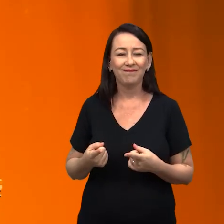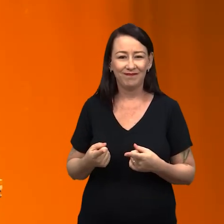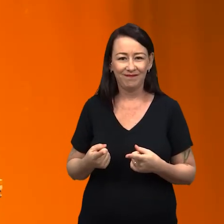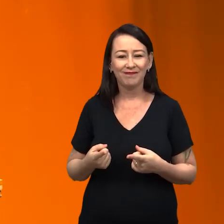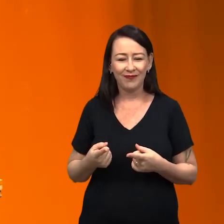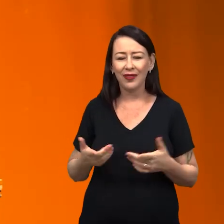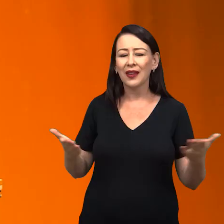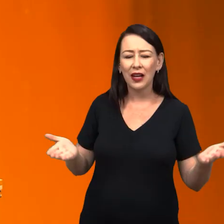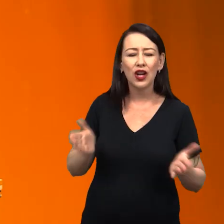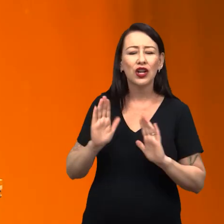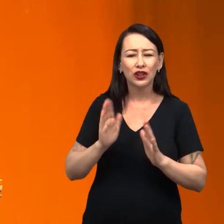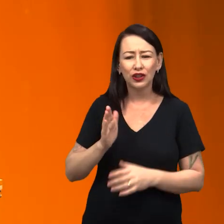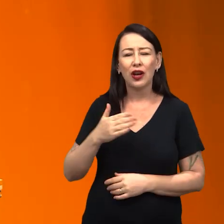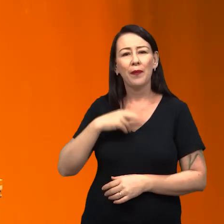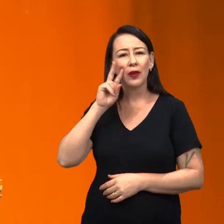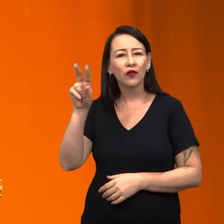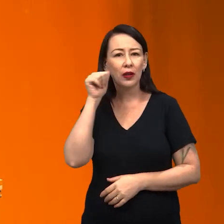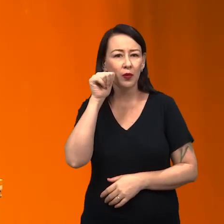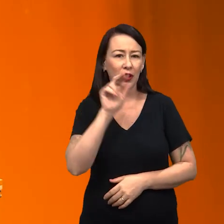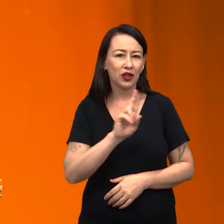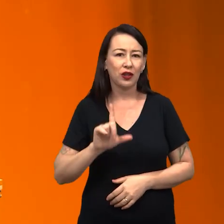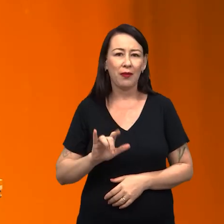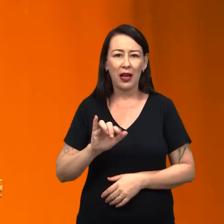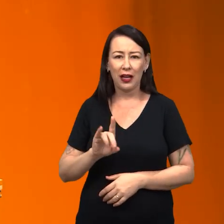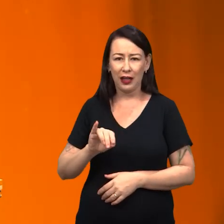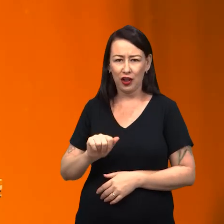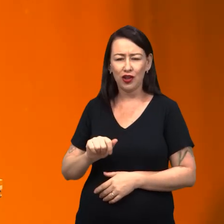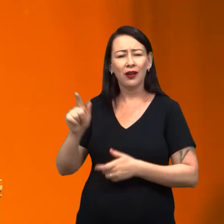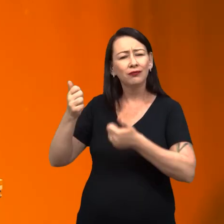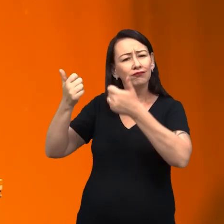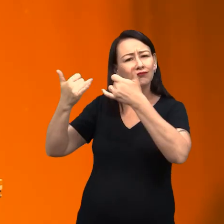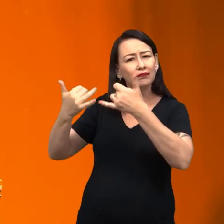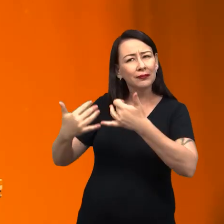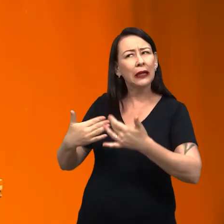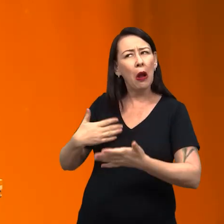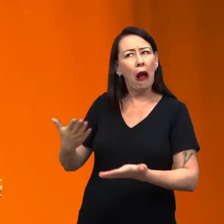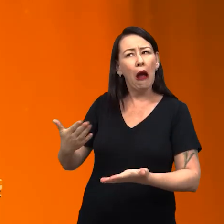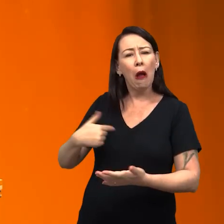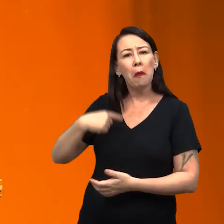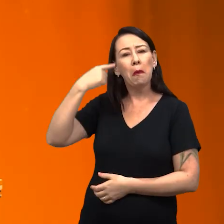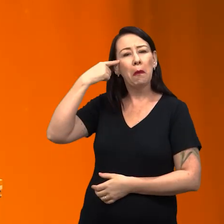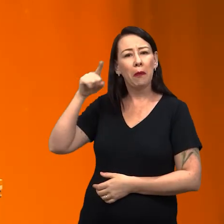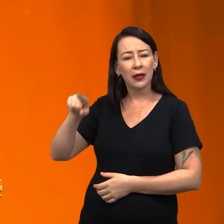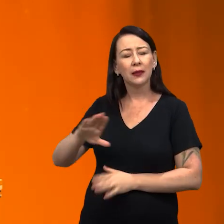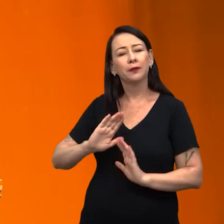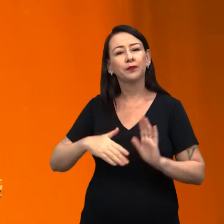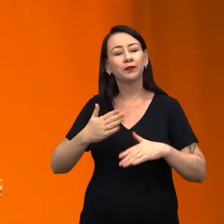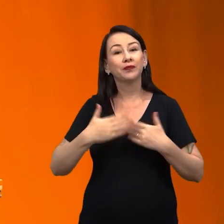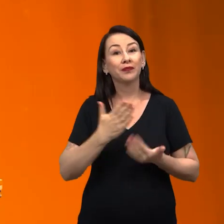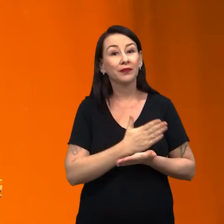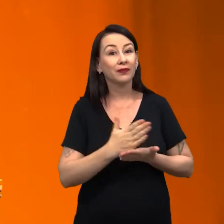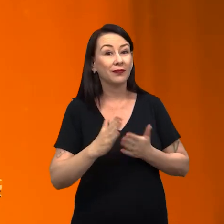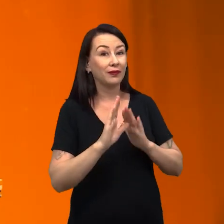né, já vim ouvindo Lídia falar sobre isso. E quando eu começo, né, no início do século XXI, começo